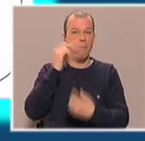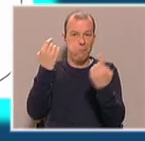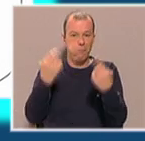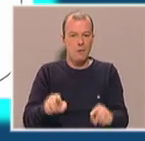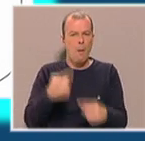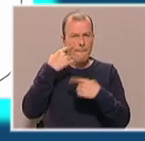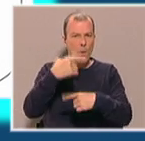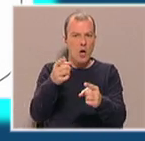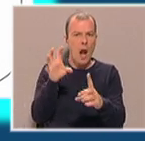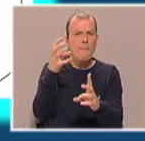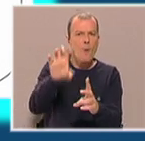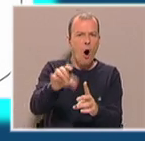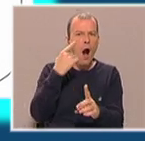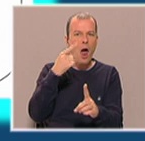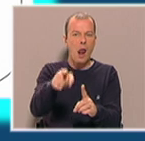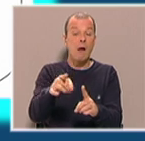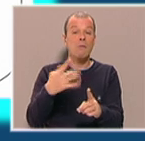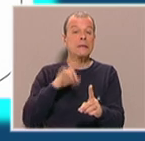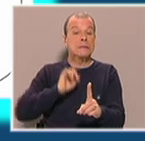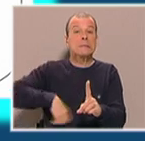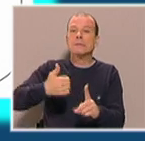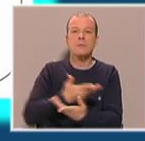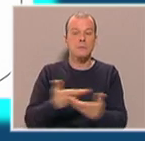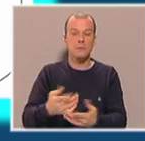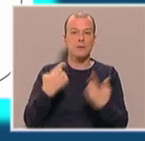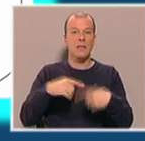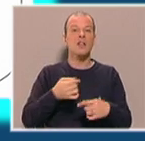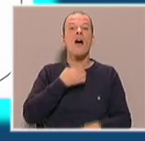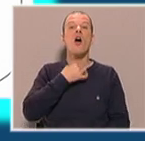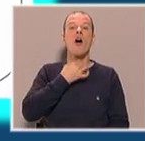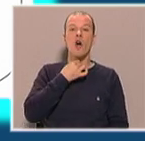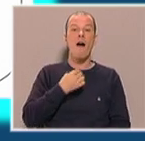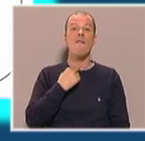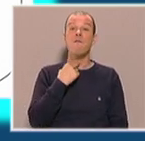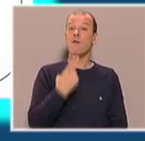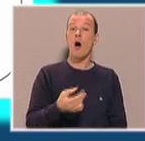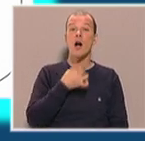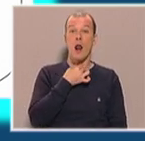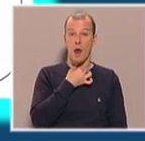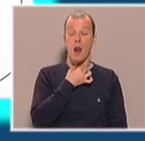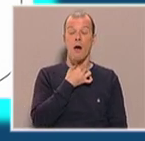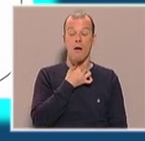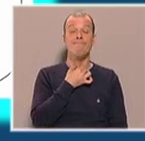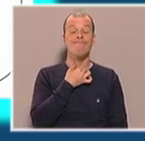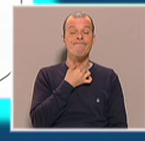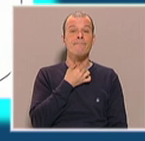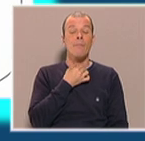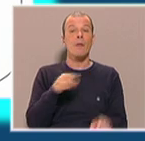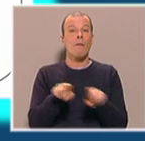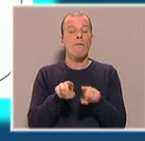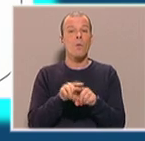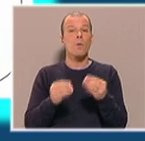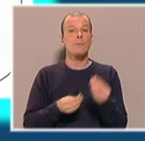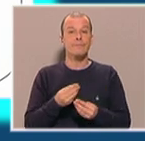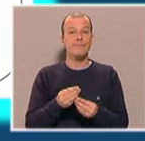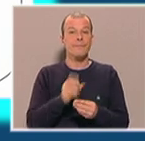mostrar um bocadinho da laringe, e importante da laringe é onde se situam as cordas vocais. As cordas vocais são então aquela parte